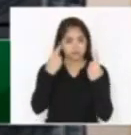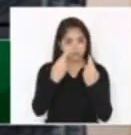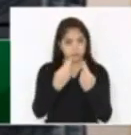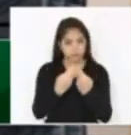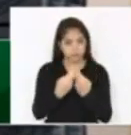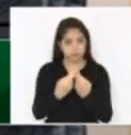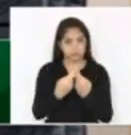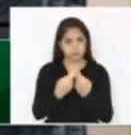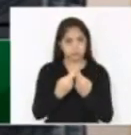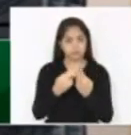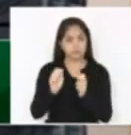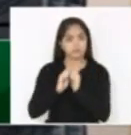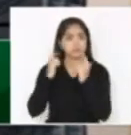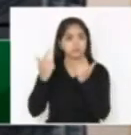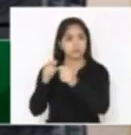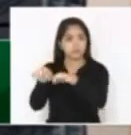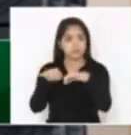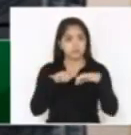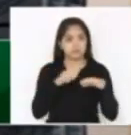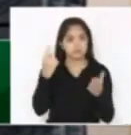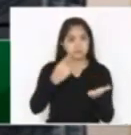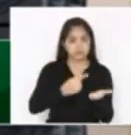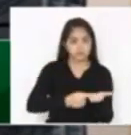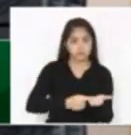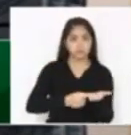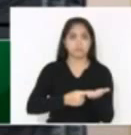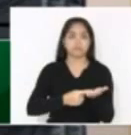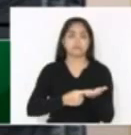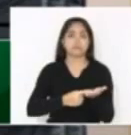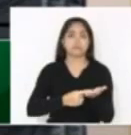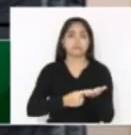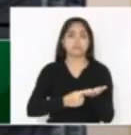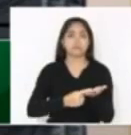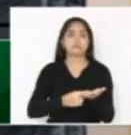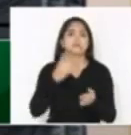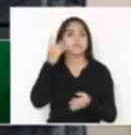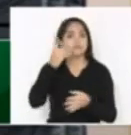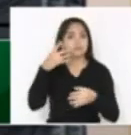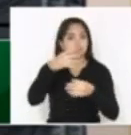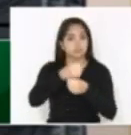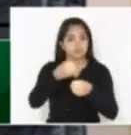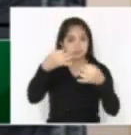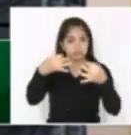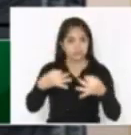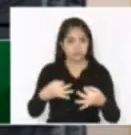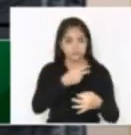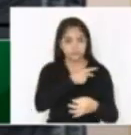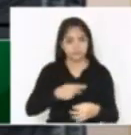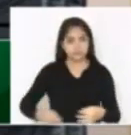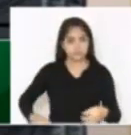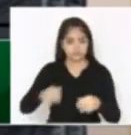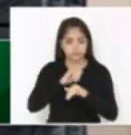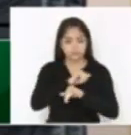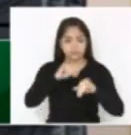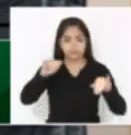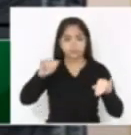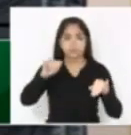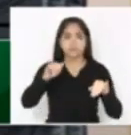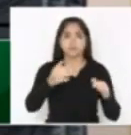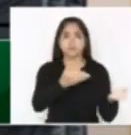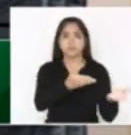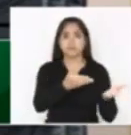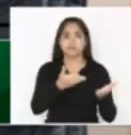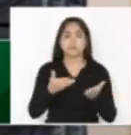a Assembleia Legislativa em sessão ordinária. Havendo um quórum regimental, o senhor presidente declarou abertos